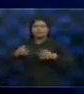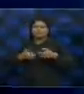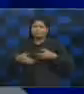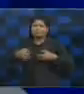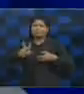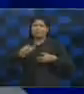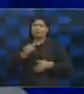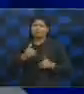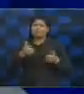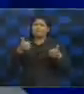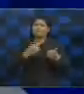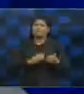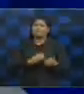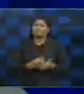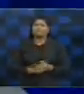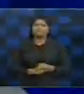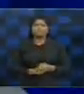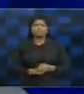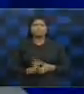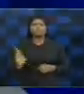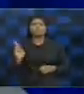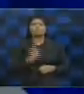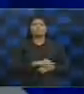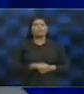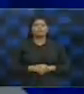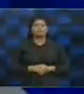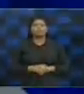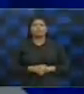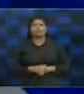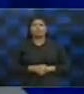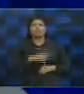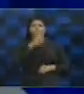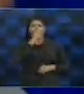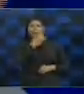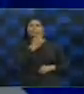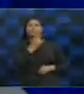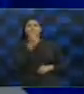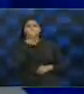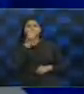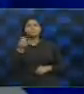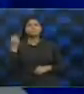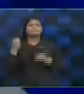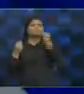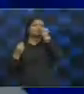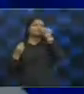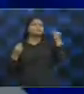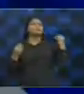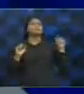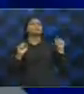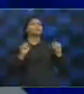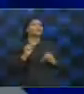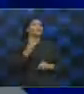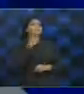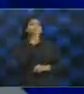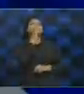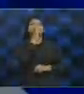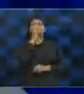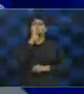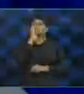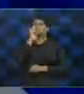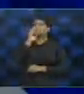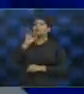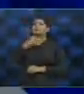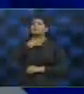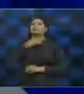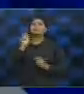O candidato ignora a crise que eu enfrentei, ignora o quadro trágico de perseguição política movida pelo governo